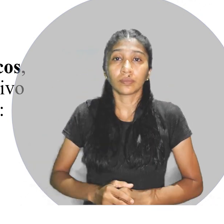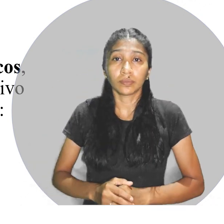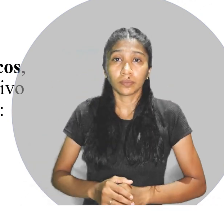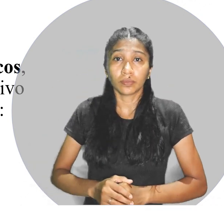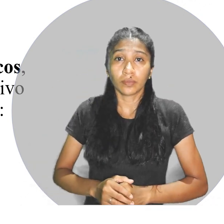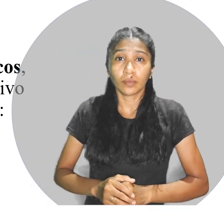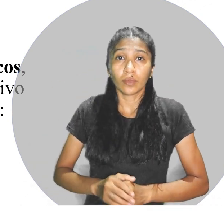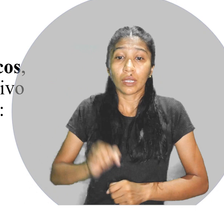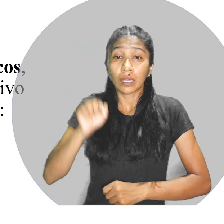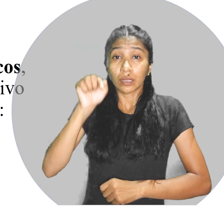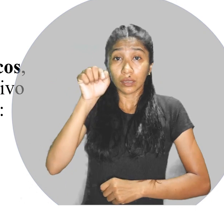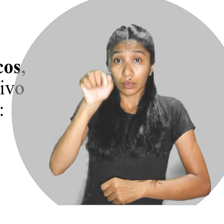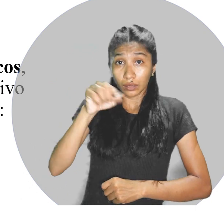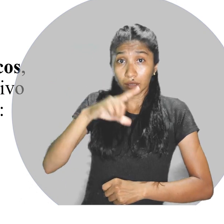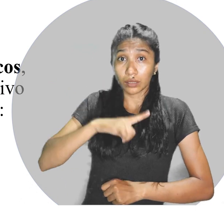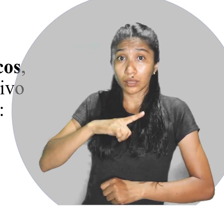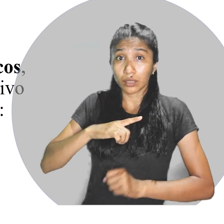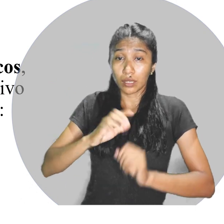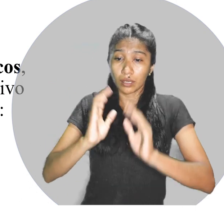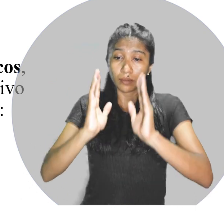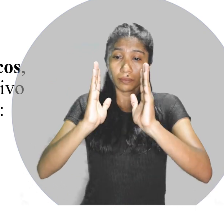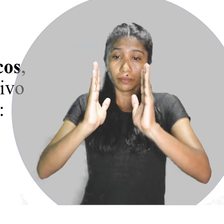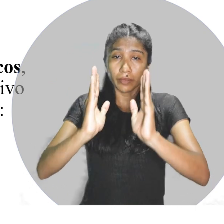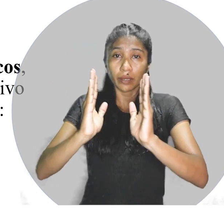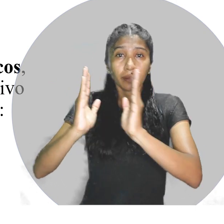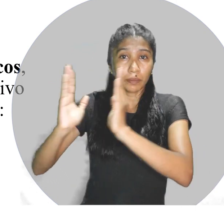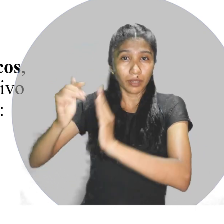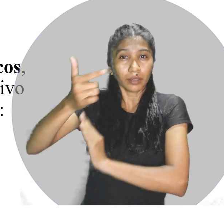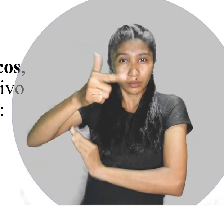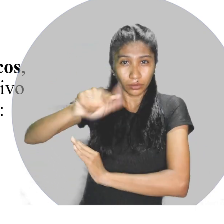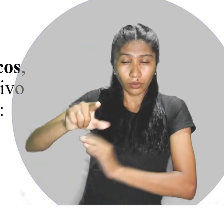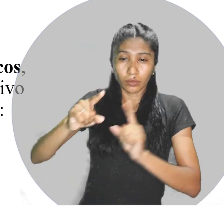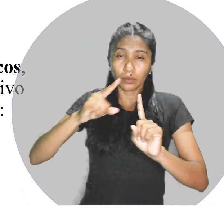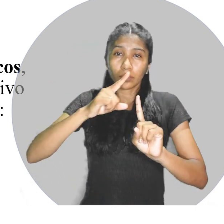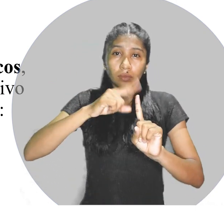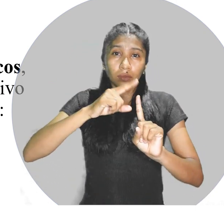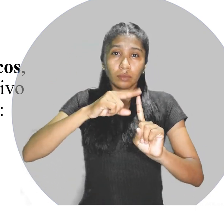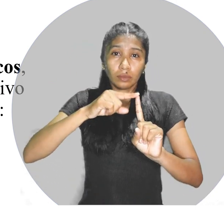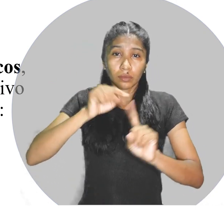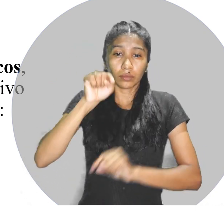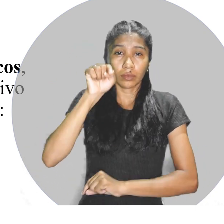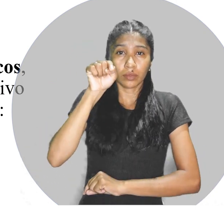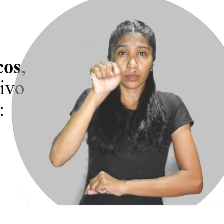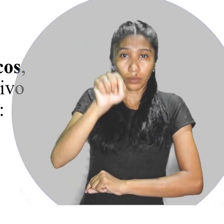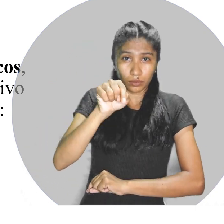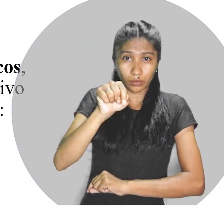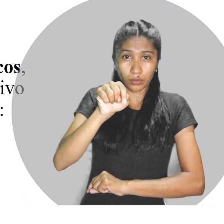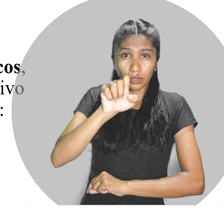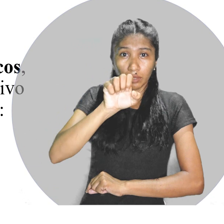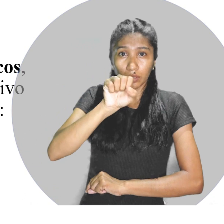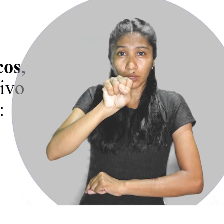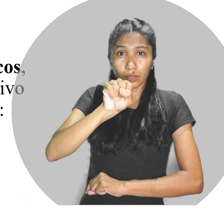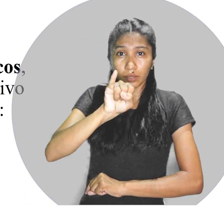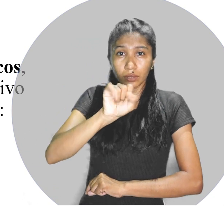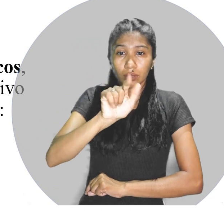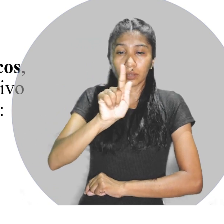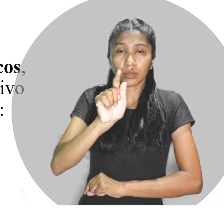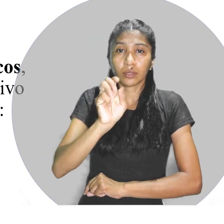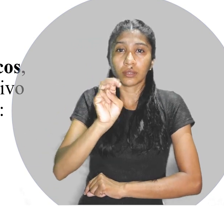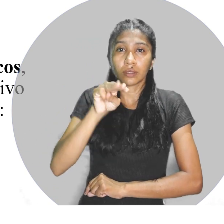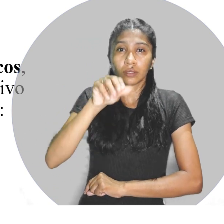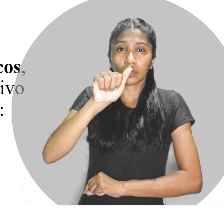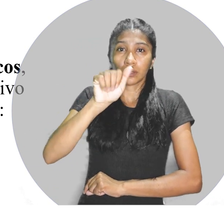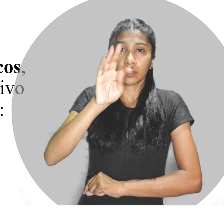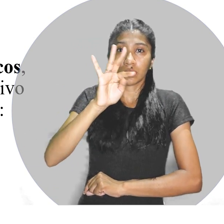Os imparisilábicos se dividem em dois tipos. O primeiro tipo são os sigmáticos. São assim